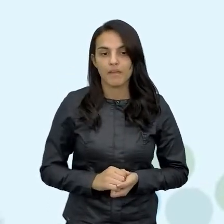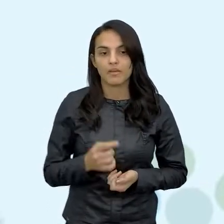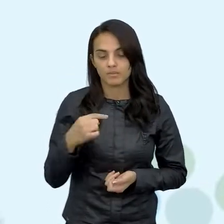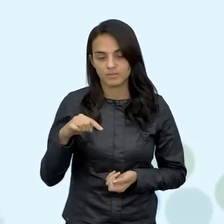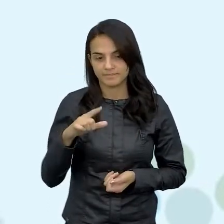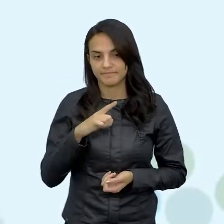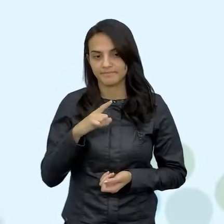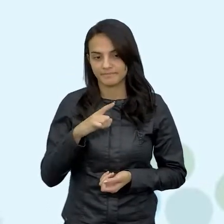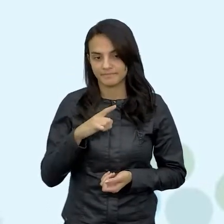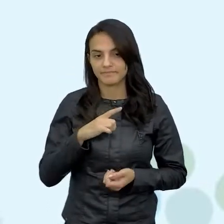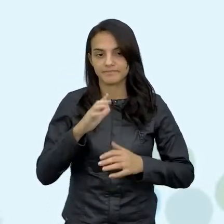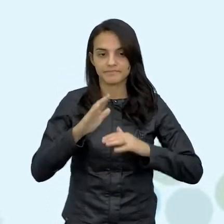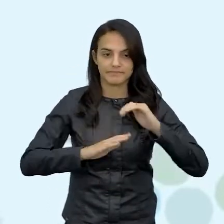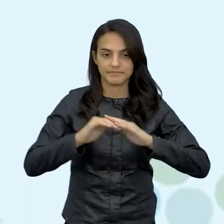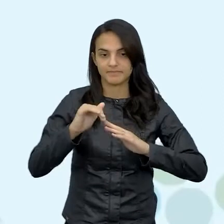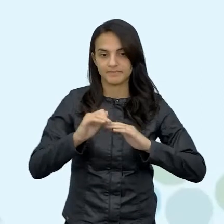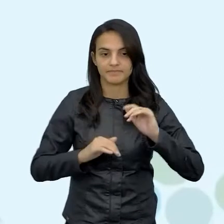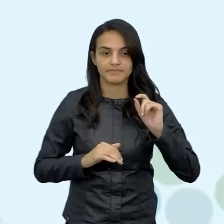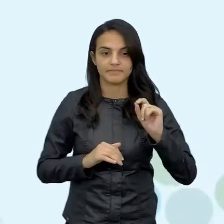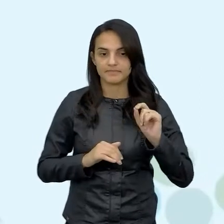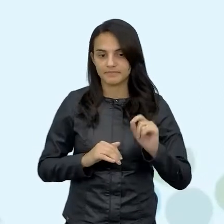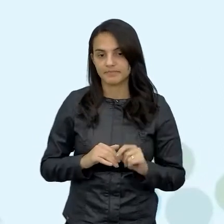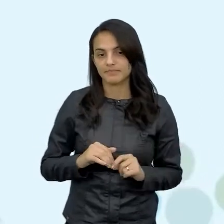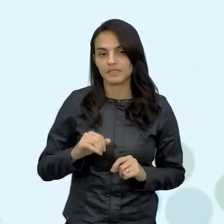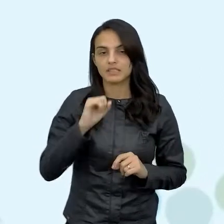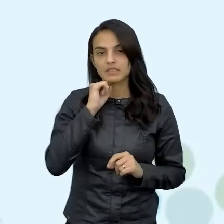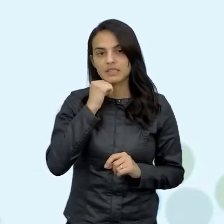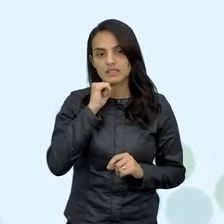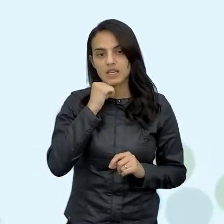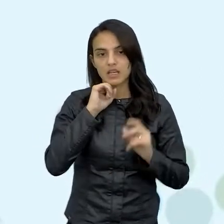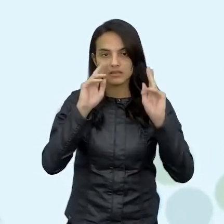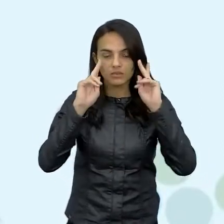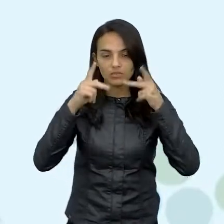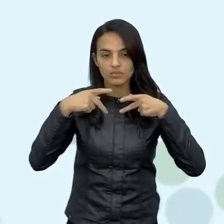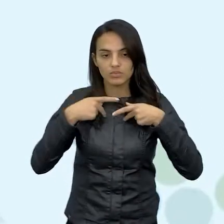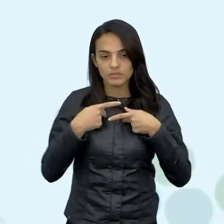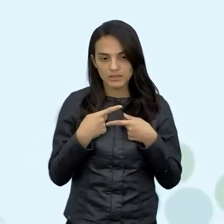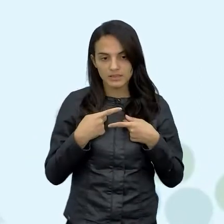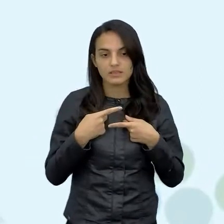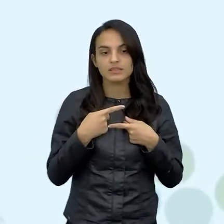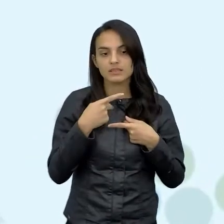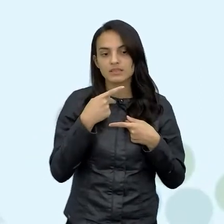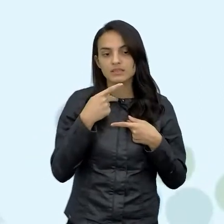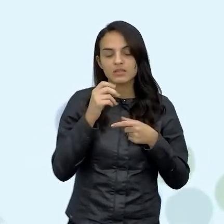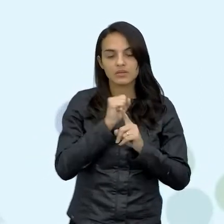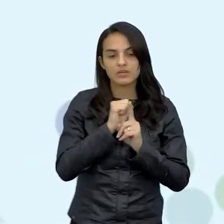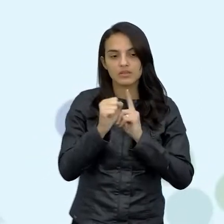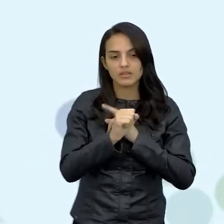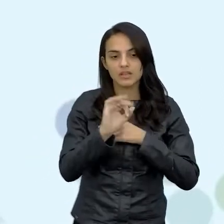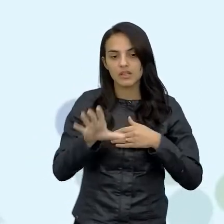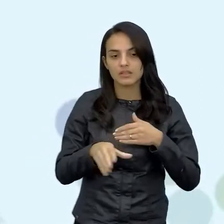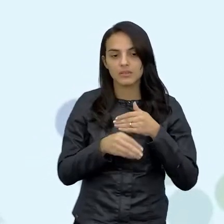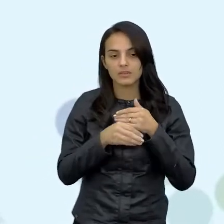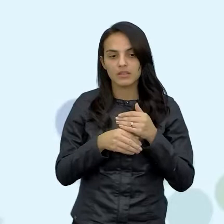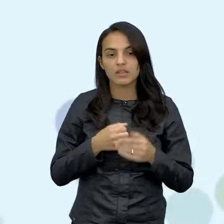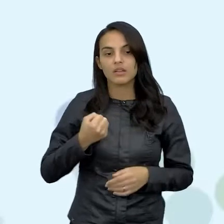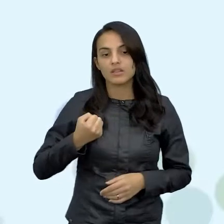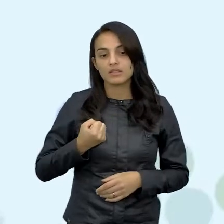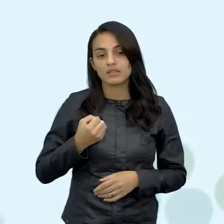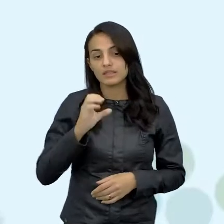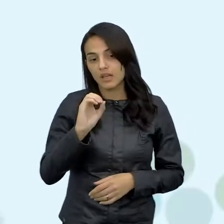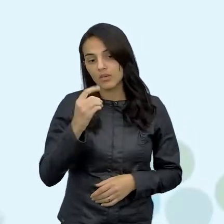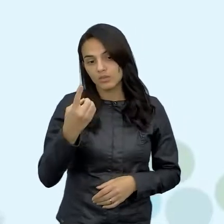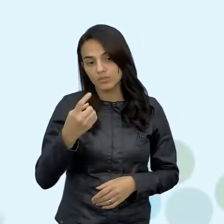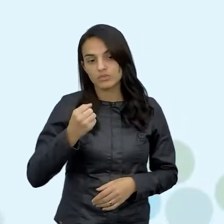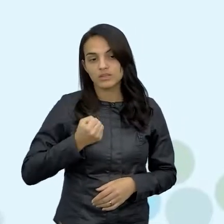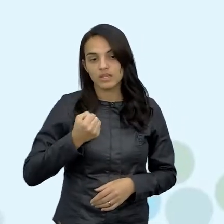aí, ó, as habilidades aí de ciências humanas, sociais e aplicadas, habilidade 01,